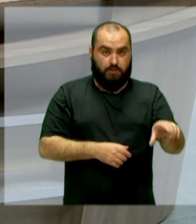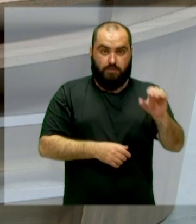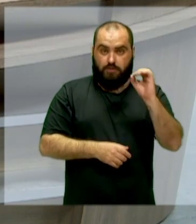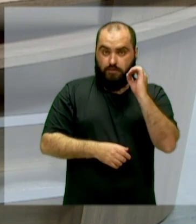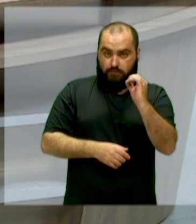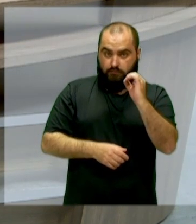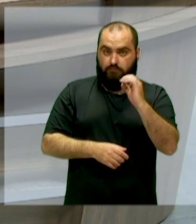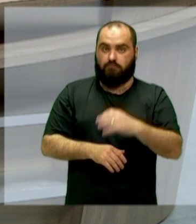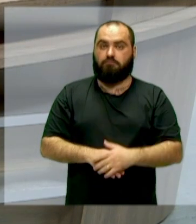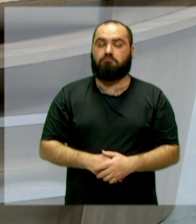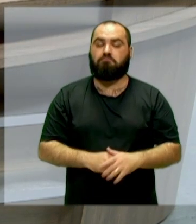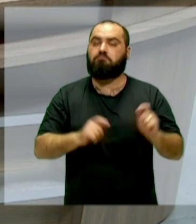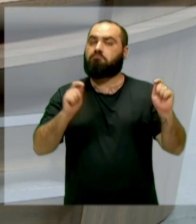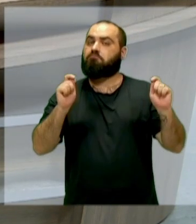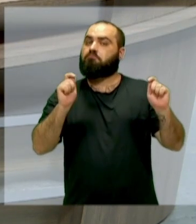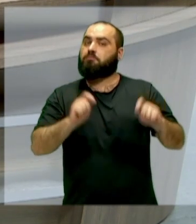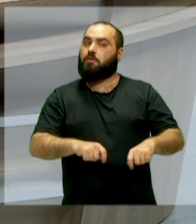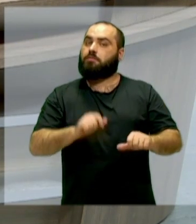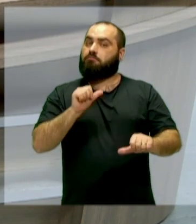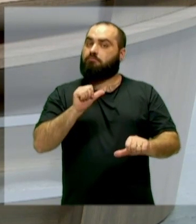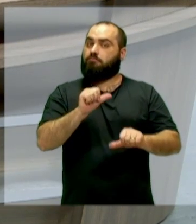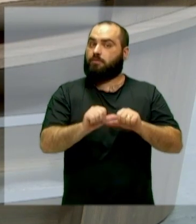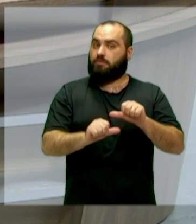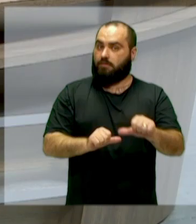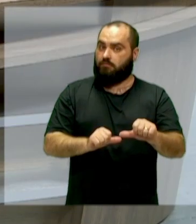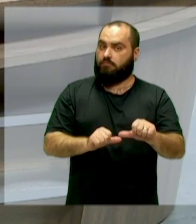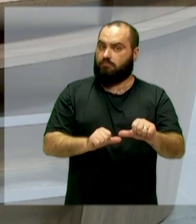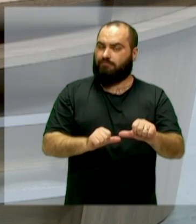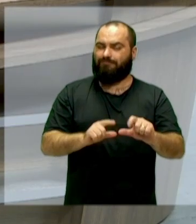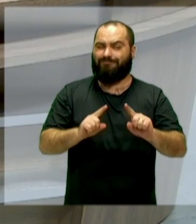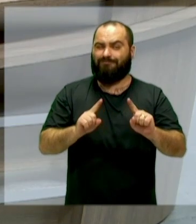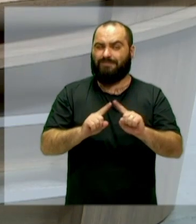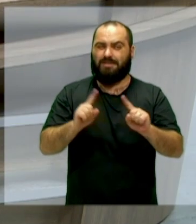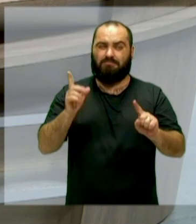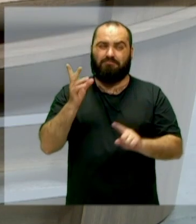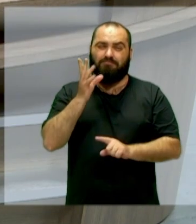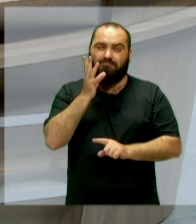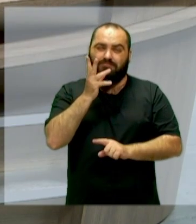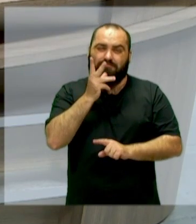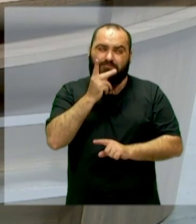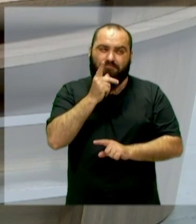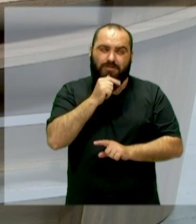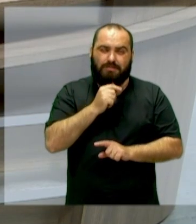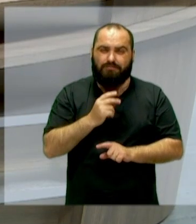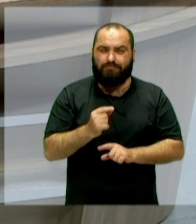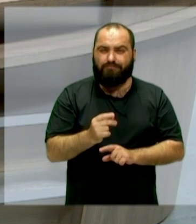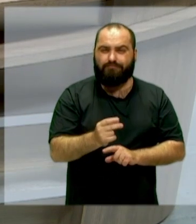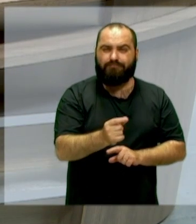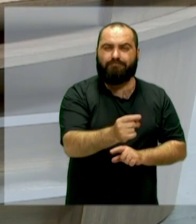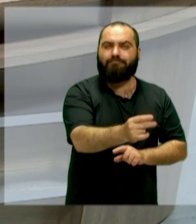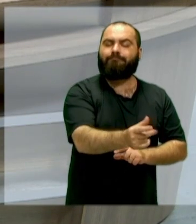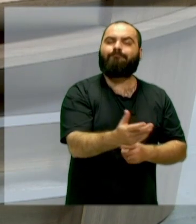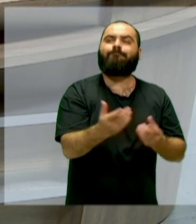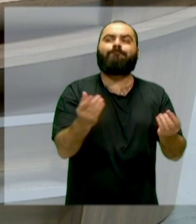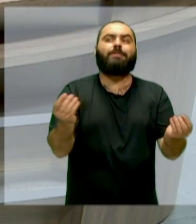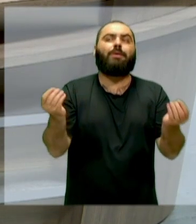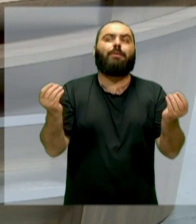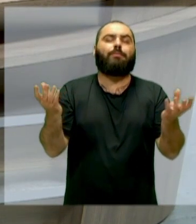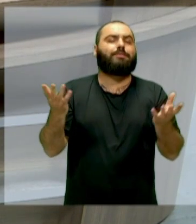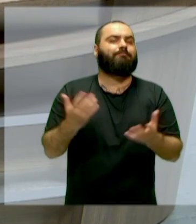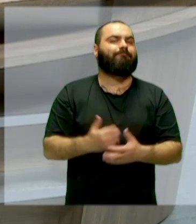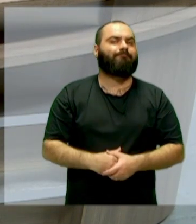mudança nesses conceitos isso só que isso leva tempo né como é que tão essas ações para tentar dar uma